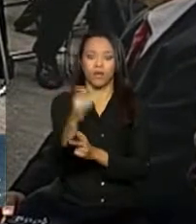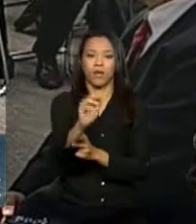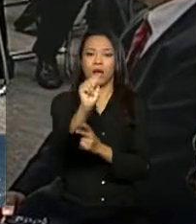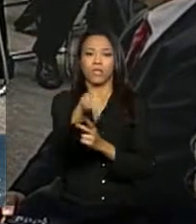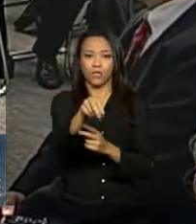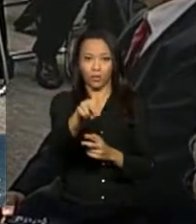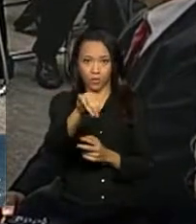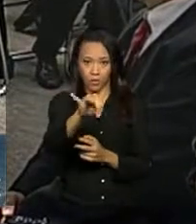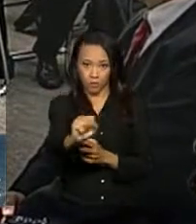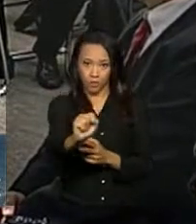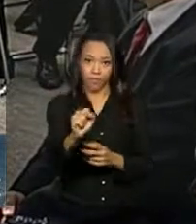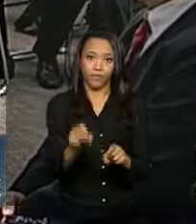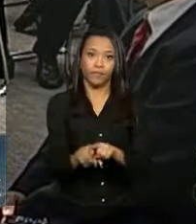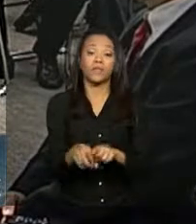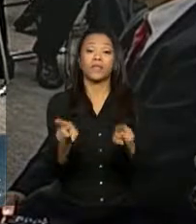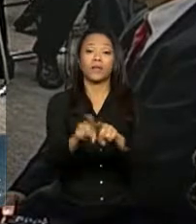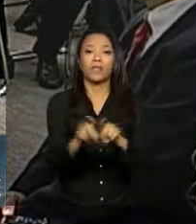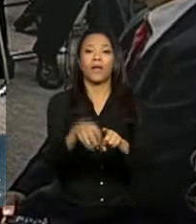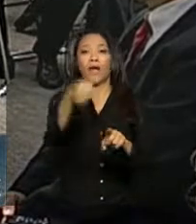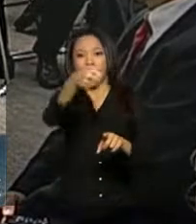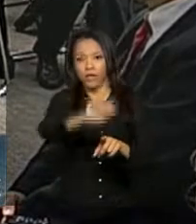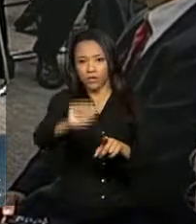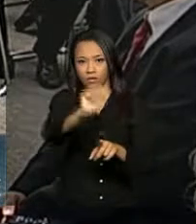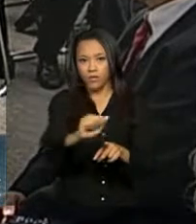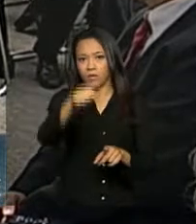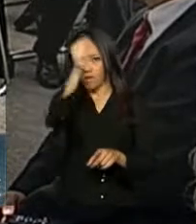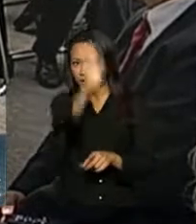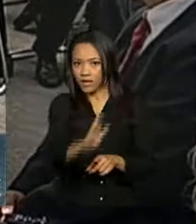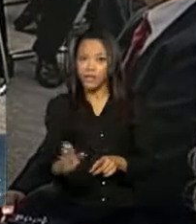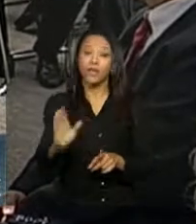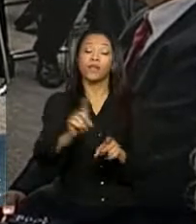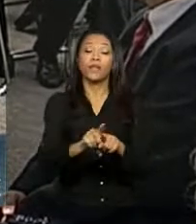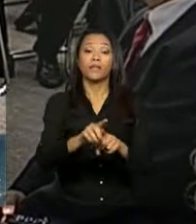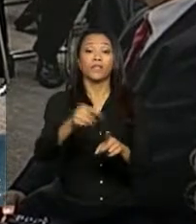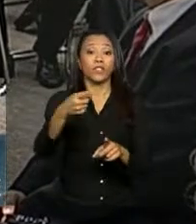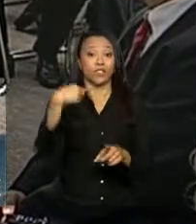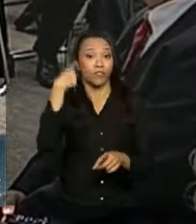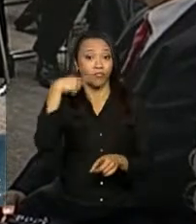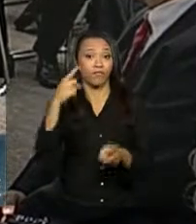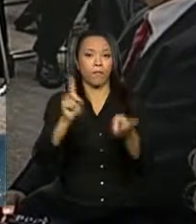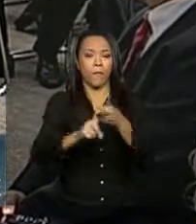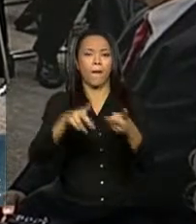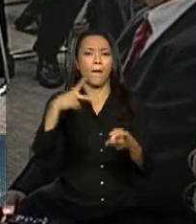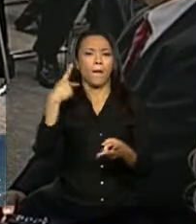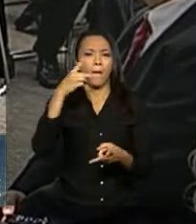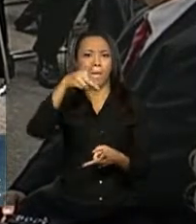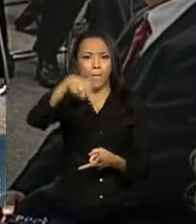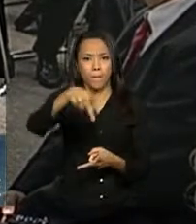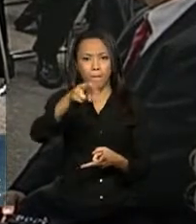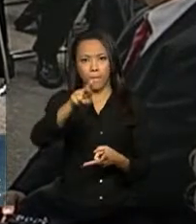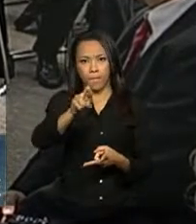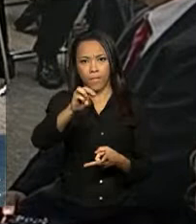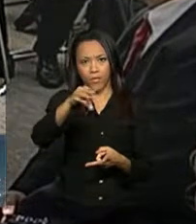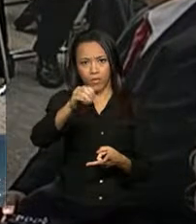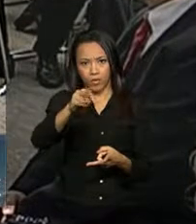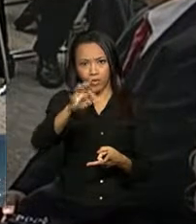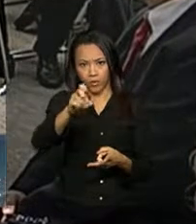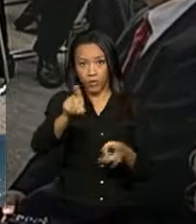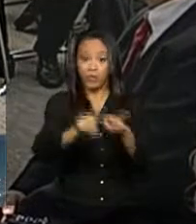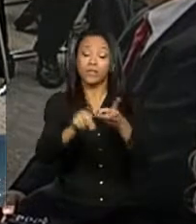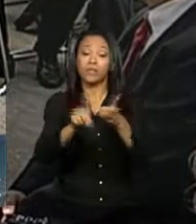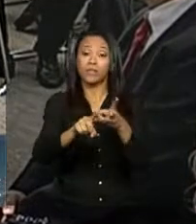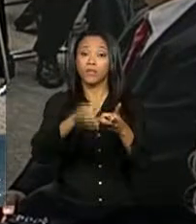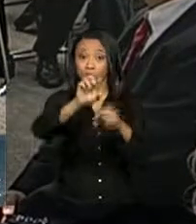santos a associação brasileira de magistrados promotores de justiça e defensores públicos da infância e da juventude